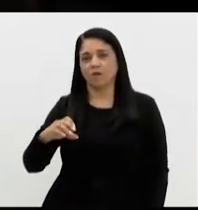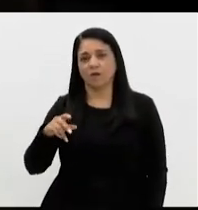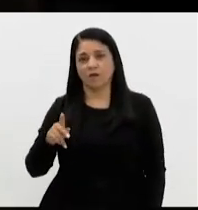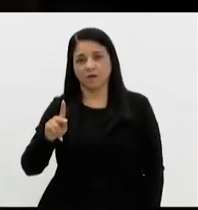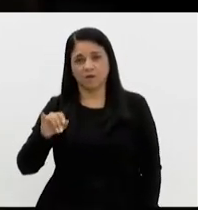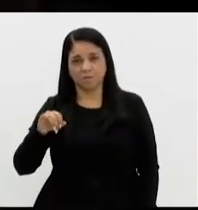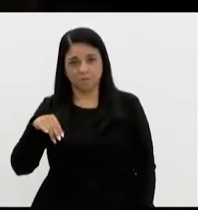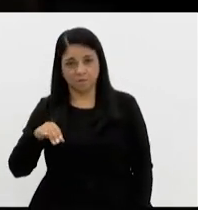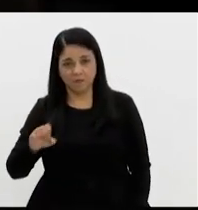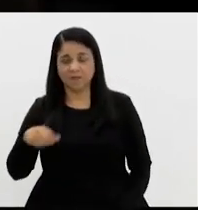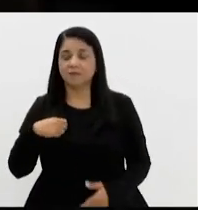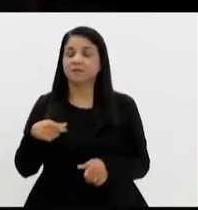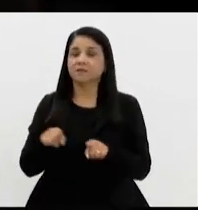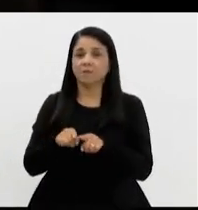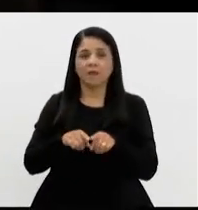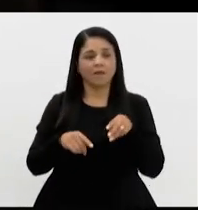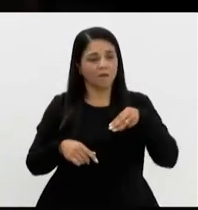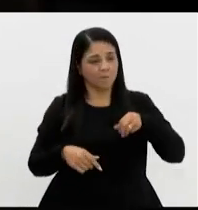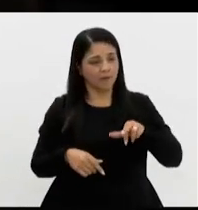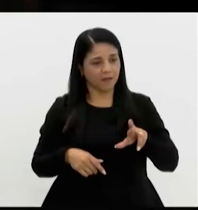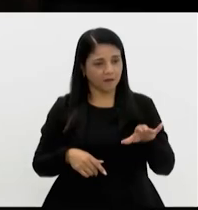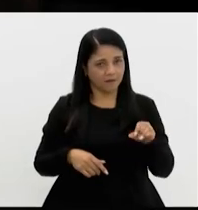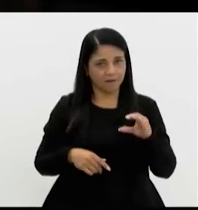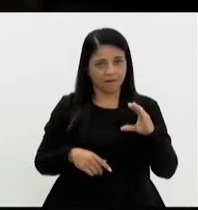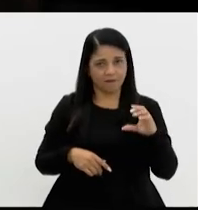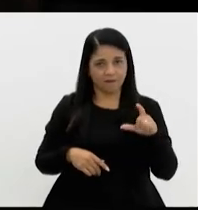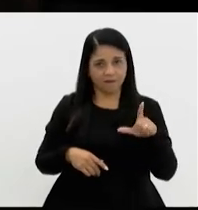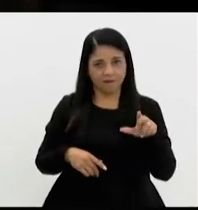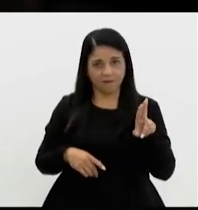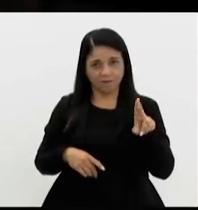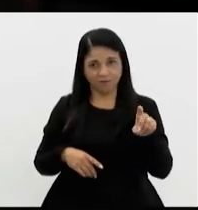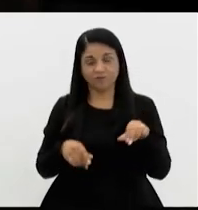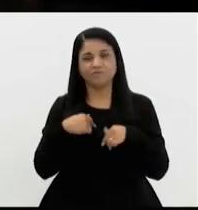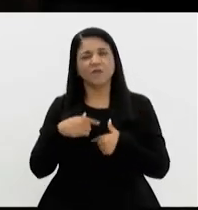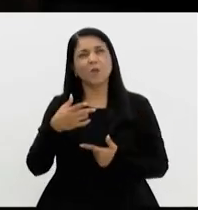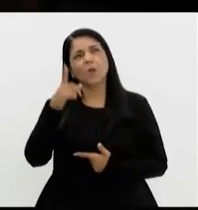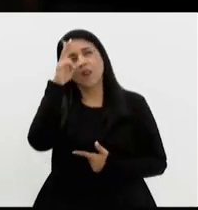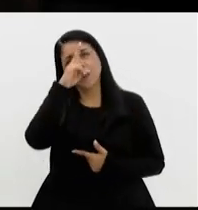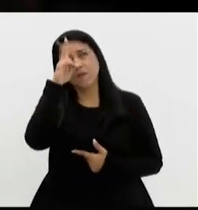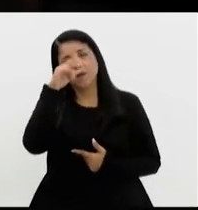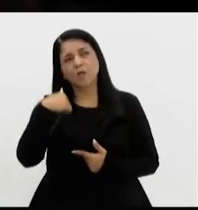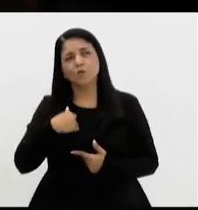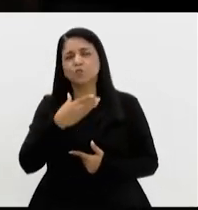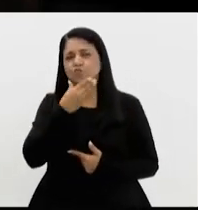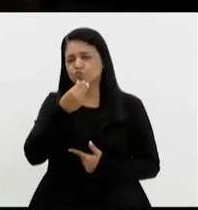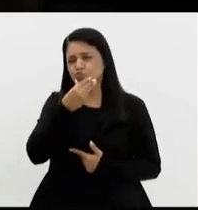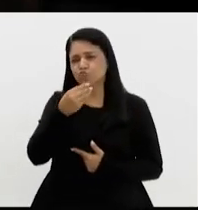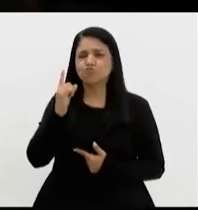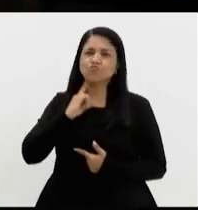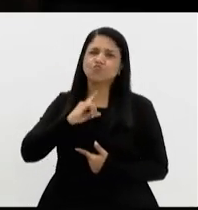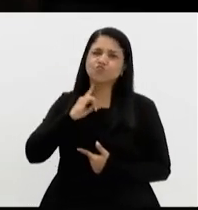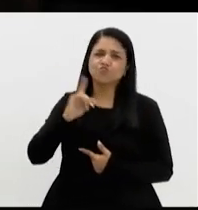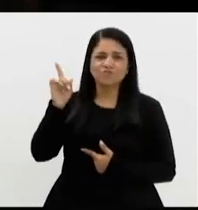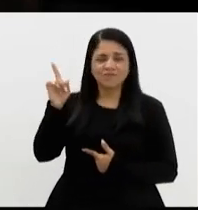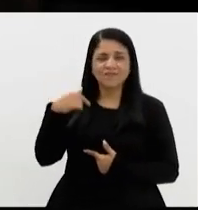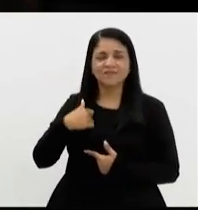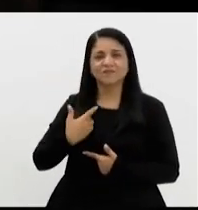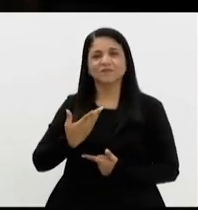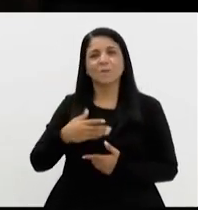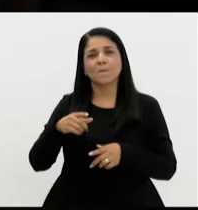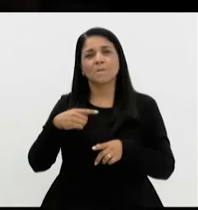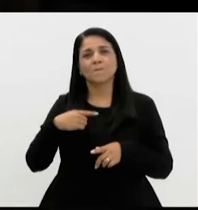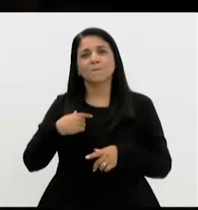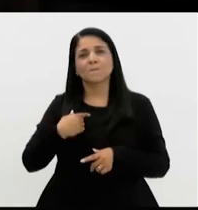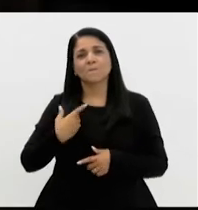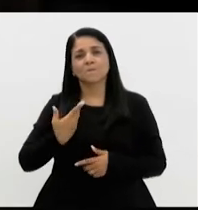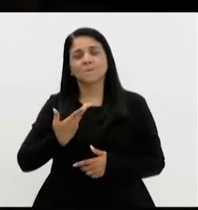e eu me lembrava de um mineiro parente do Dr José Eduardo José Maria lá para nós